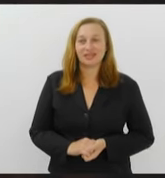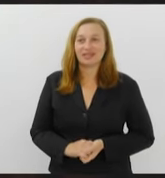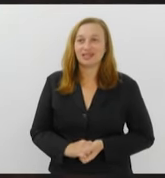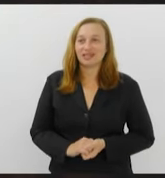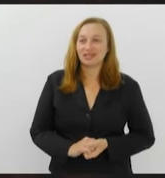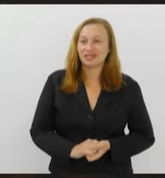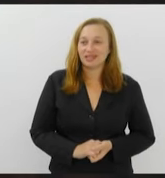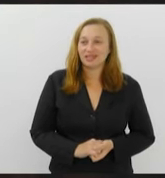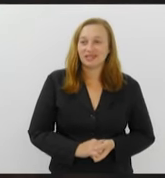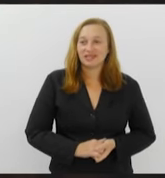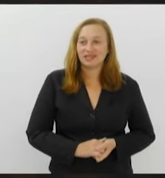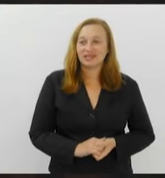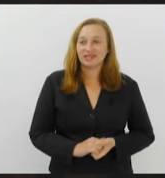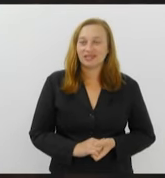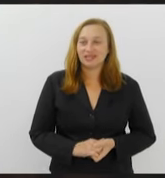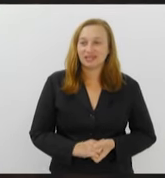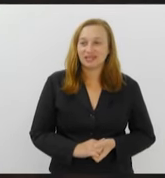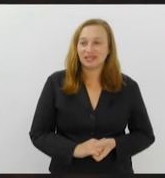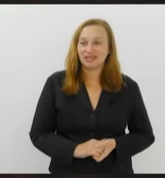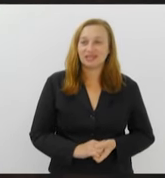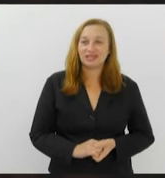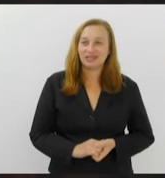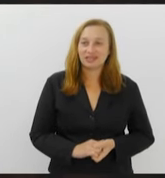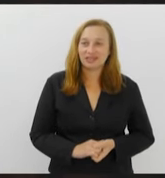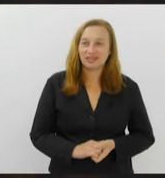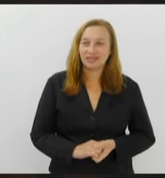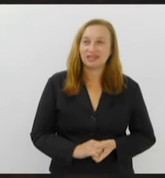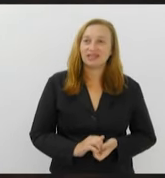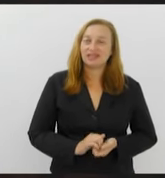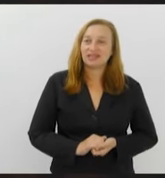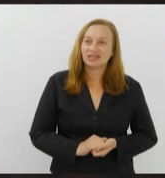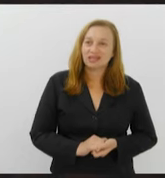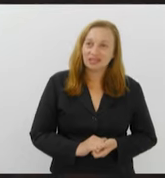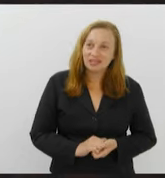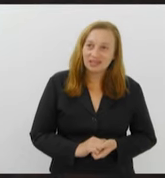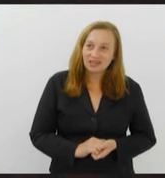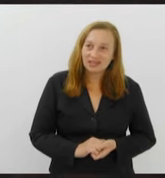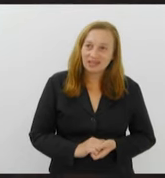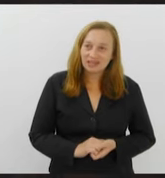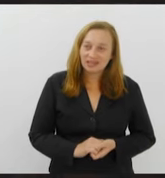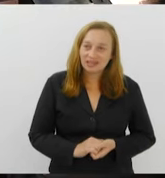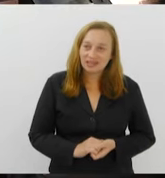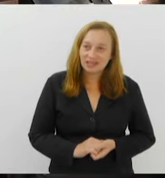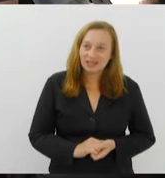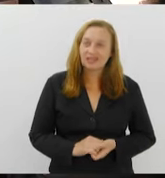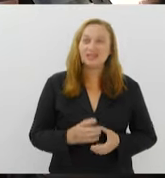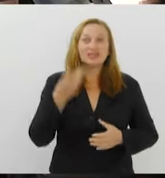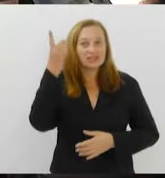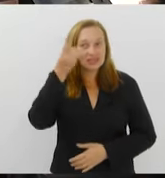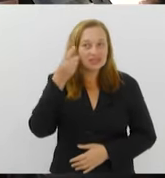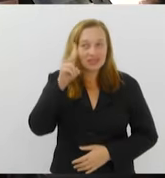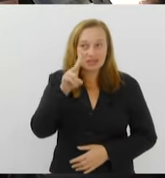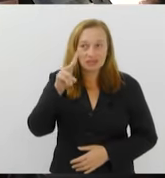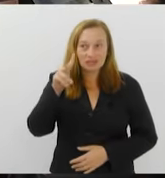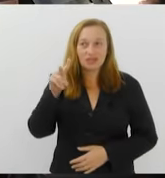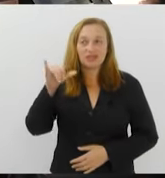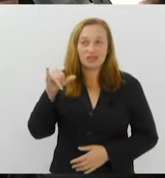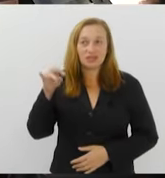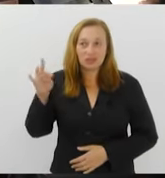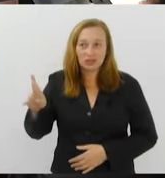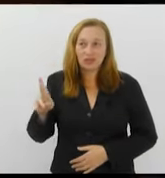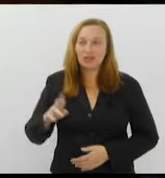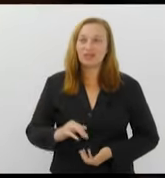deputado Alan Lopes, já acolhendo de plano o pleito do deputado Vitor Júnior, que é pedir que colhesse o voto